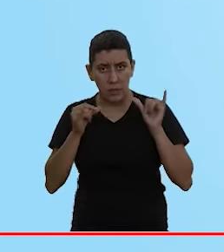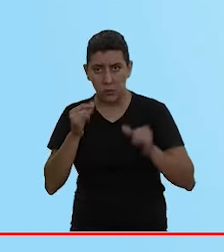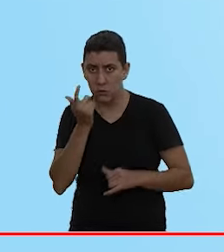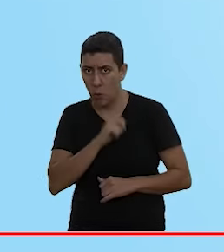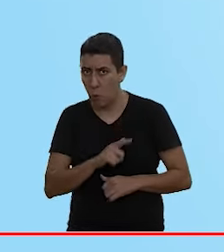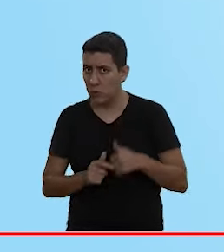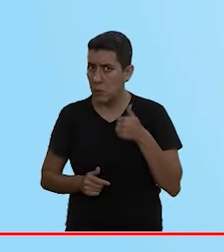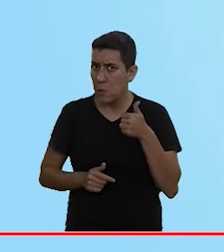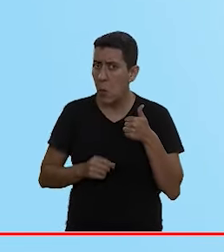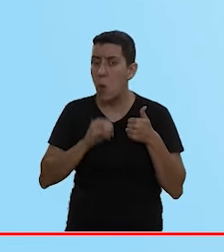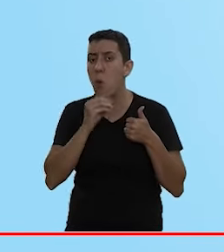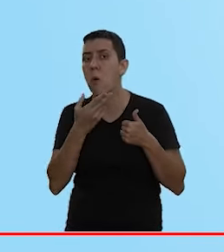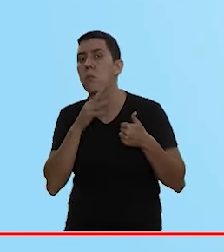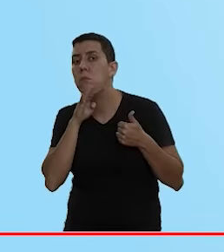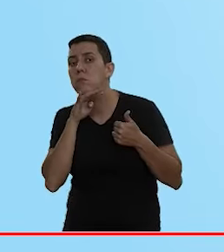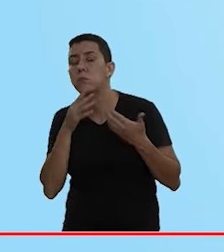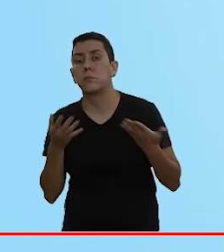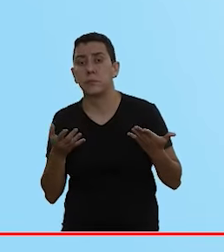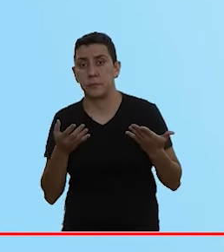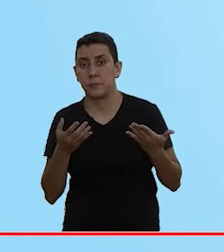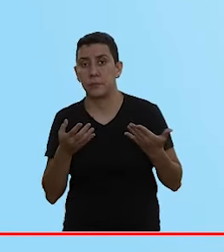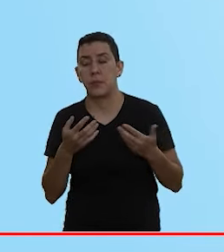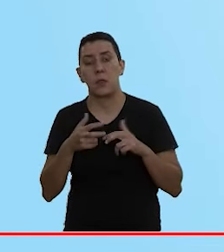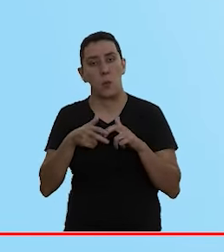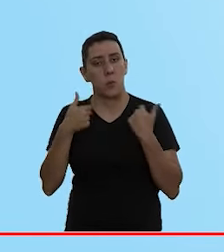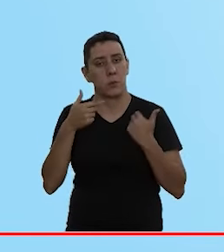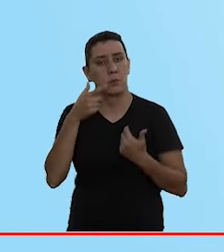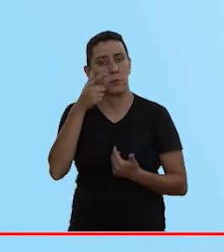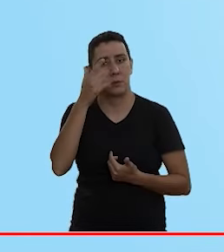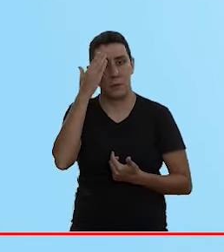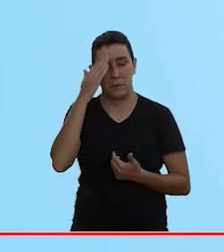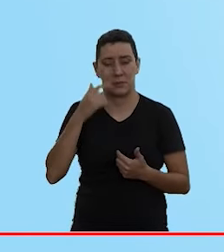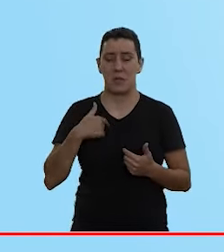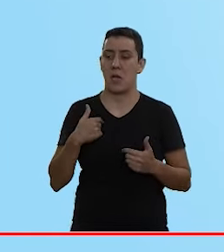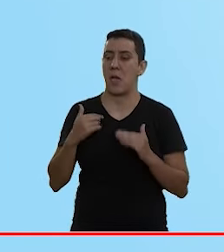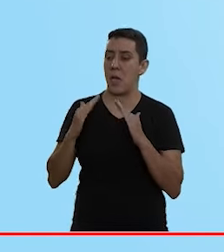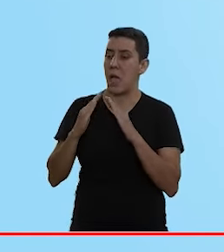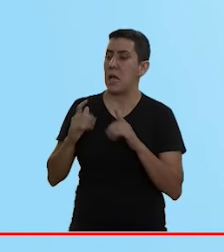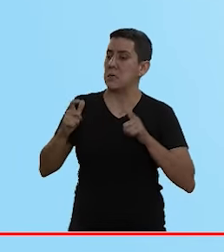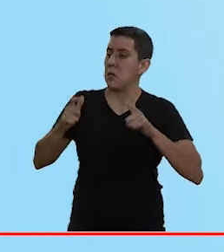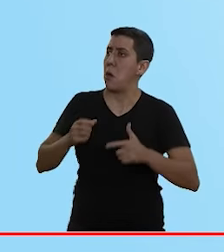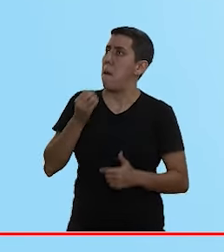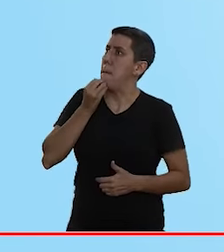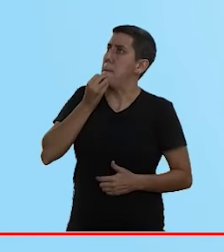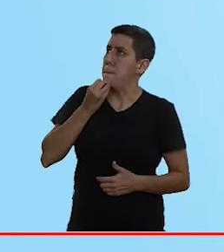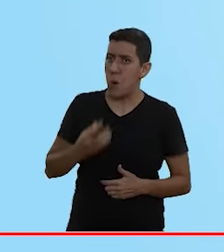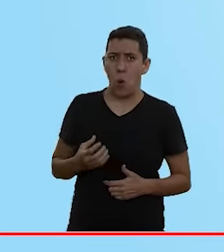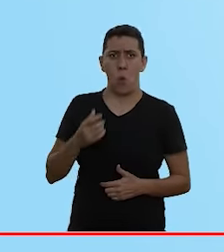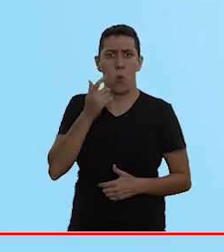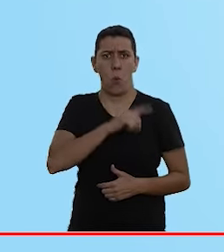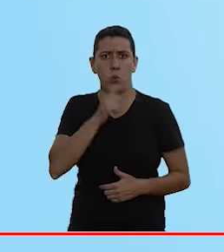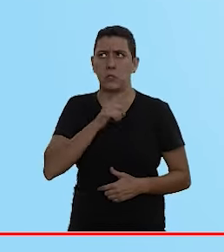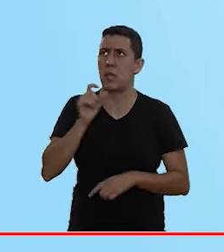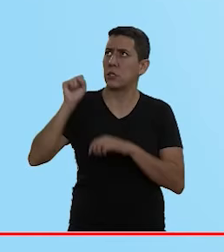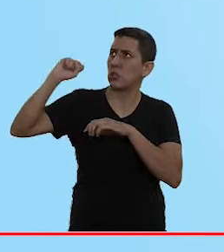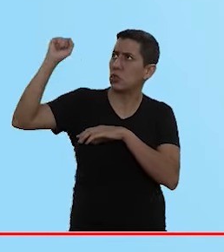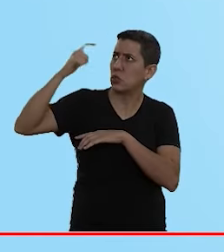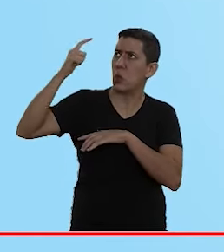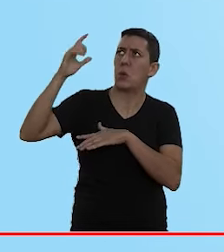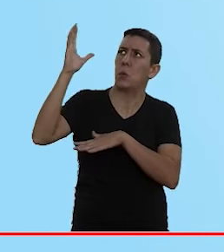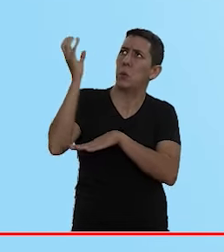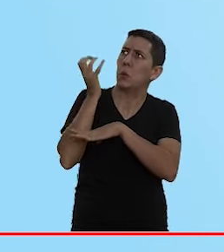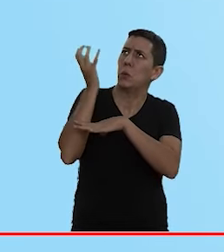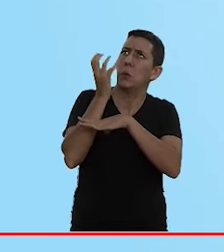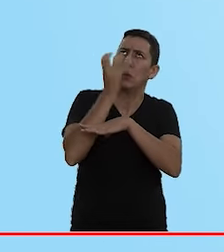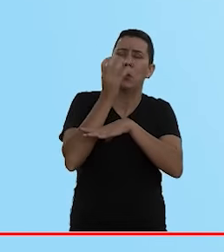exemplo, nem sempre a posição, né, que maximize a irradiação direta do Sol vai ser a posição que vai fazer você gerar